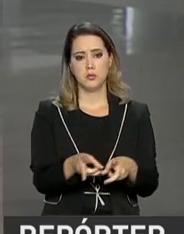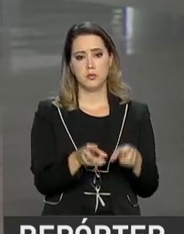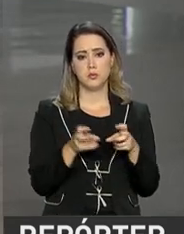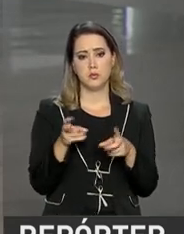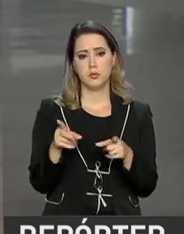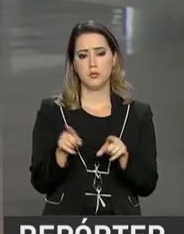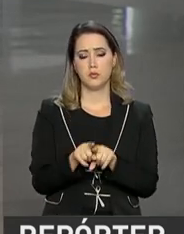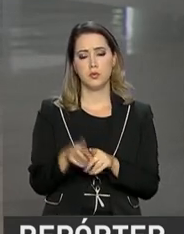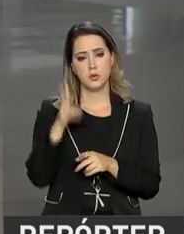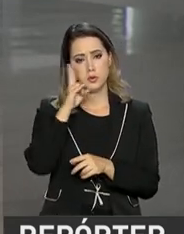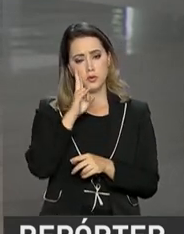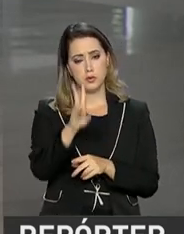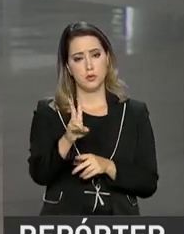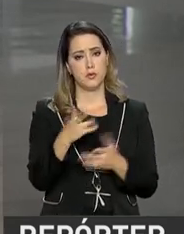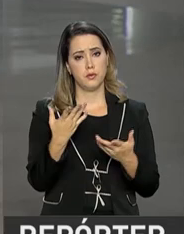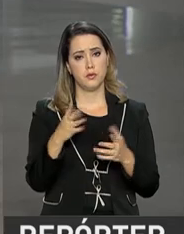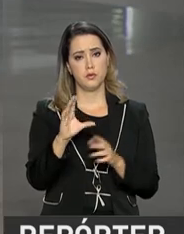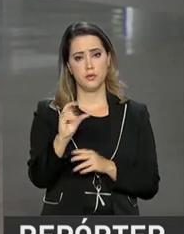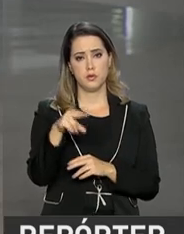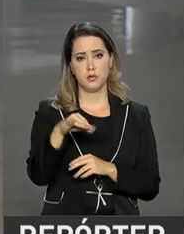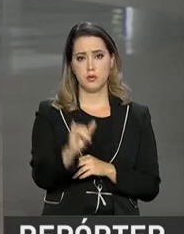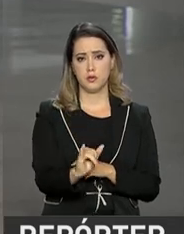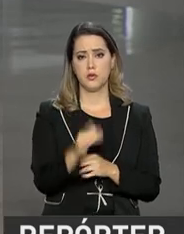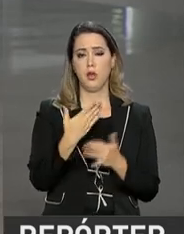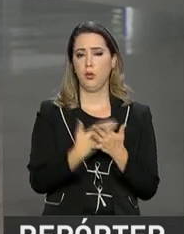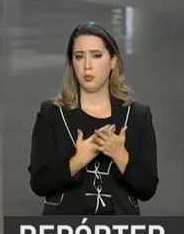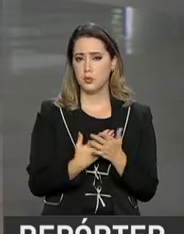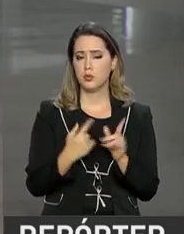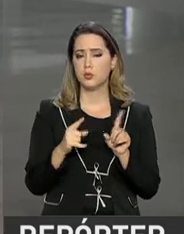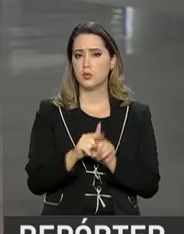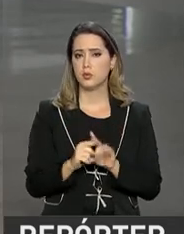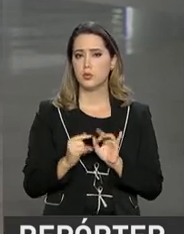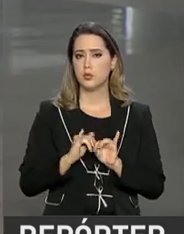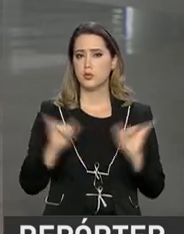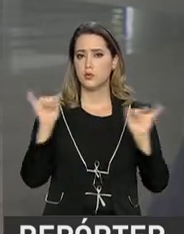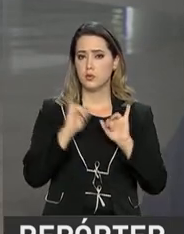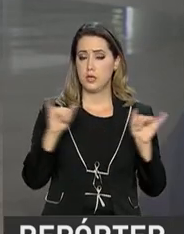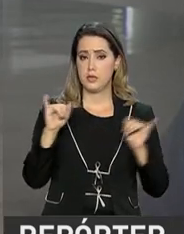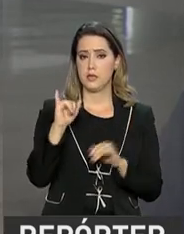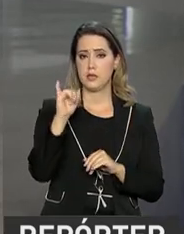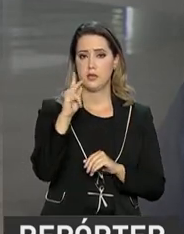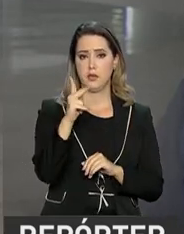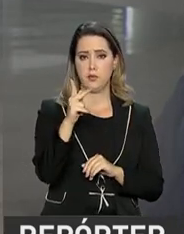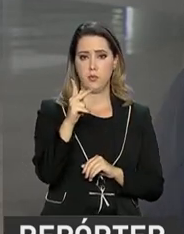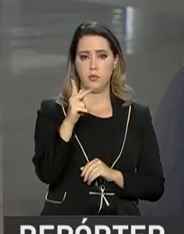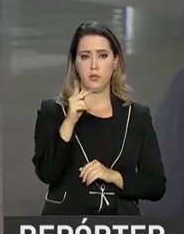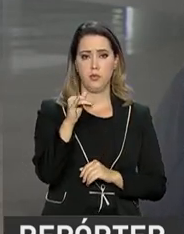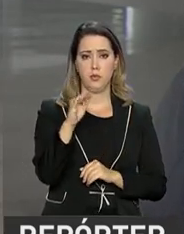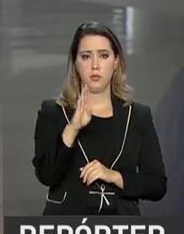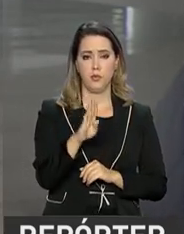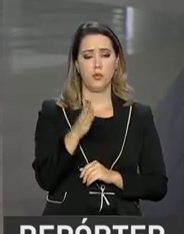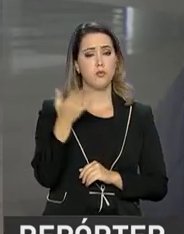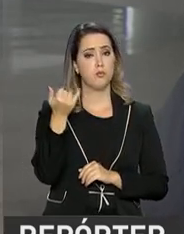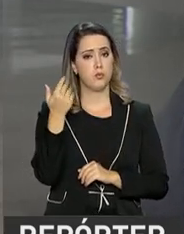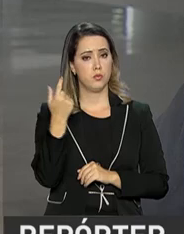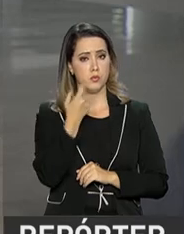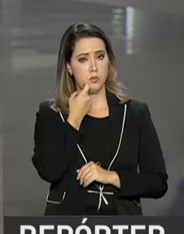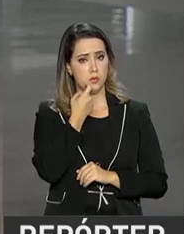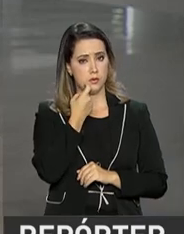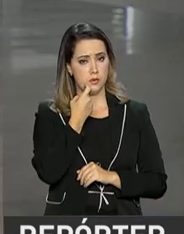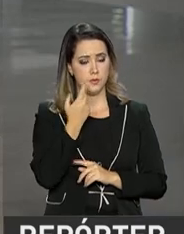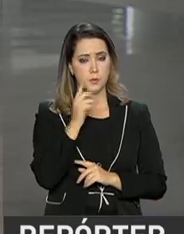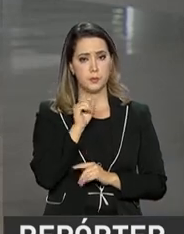essa análise da cnn também se encontra na divulgação do pib pelo ibge na última sexta